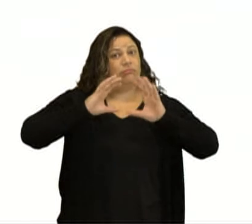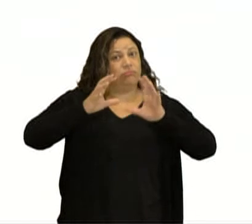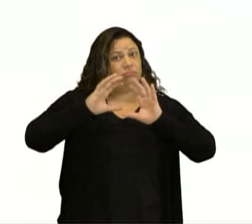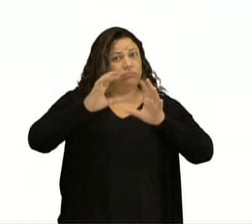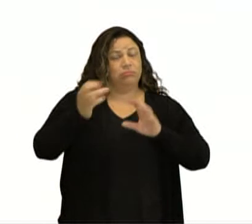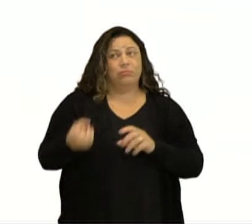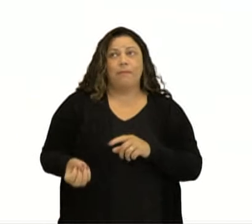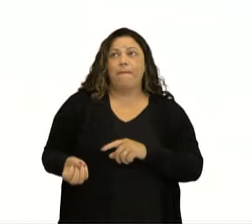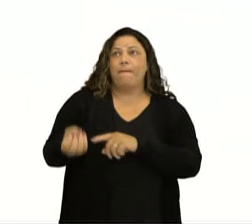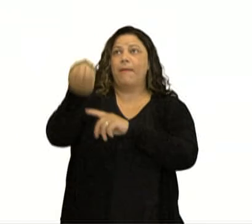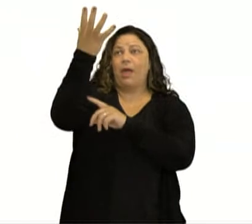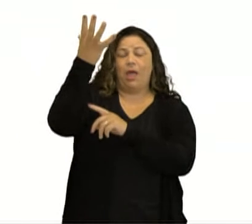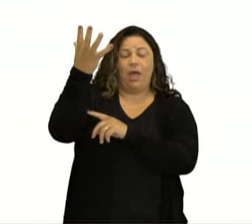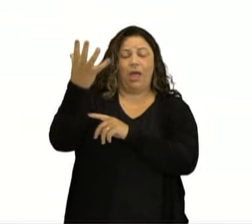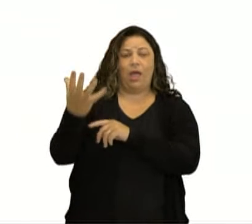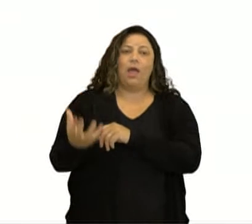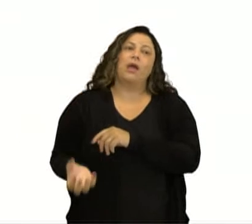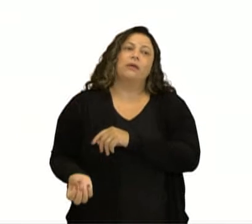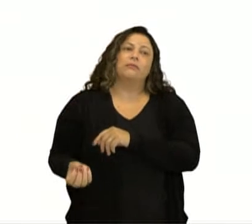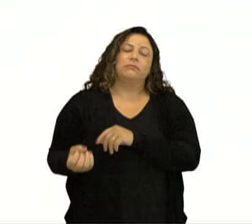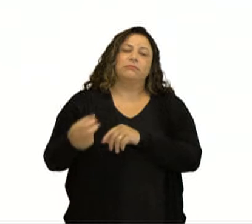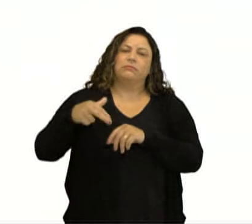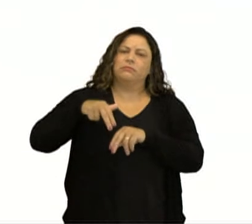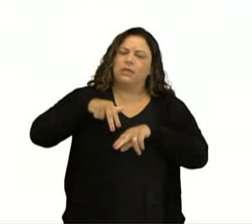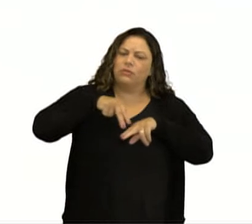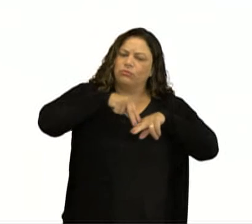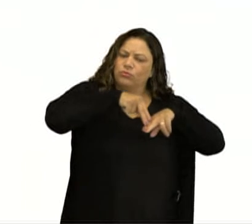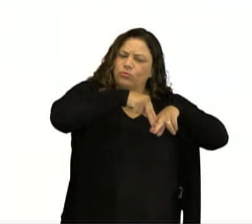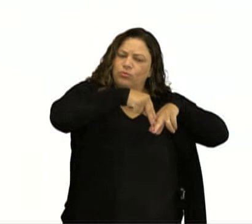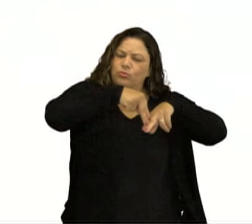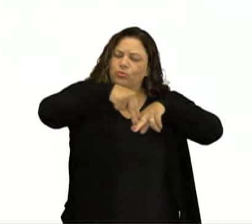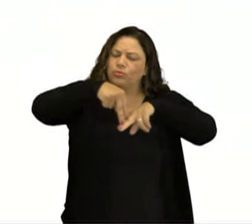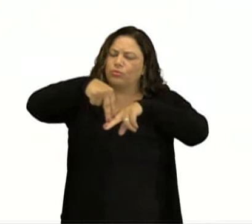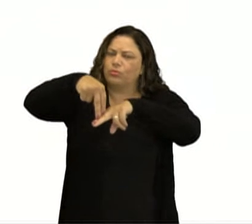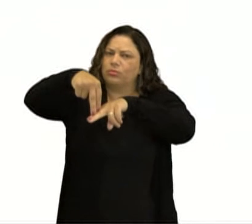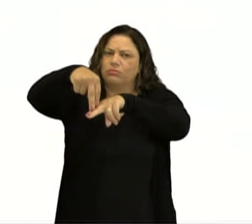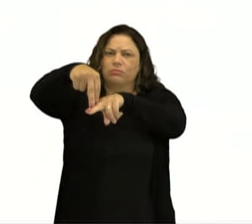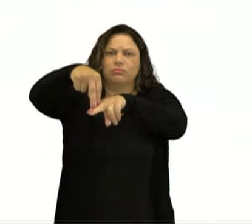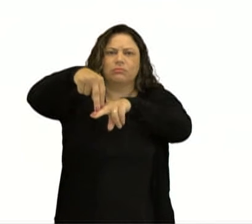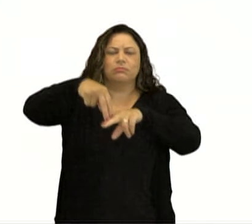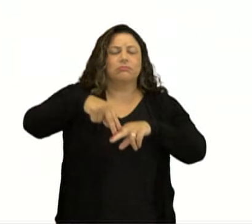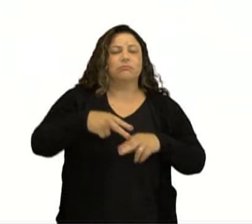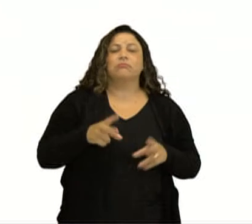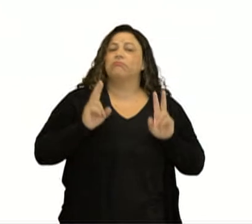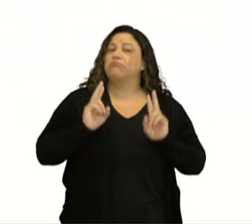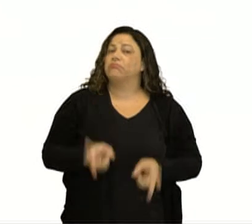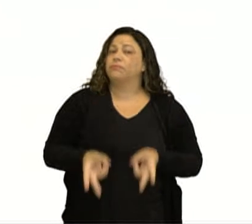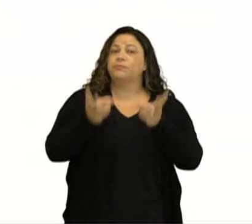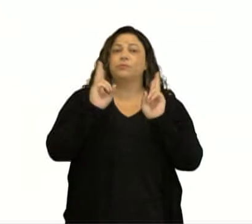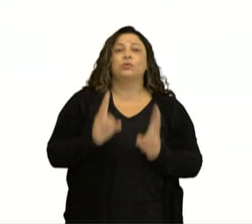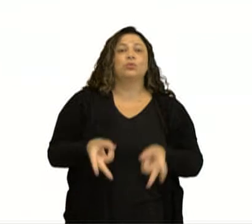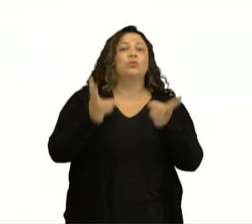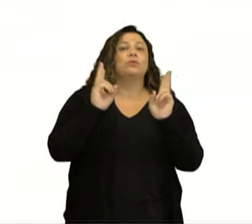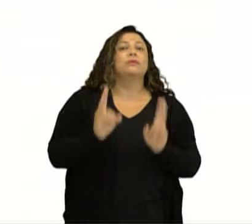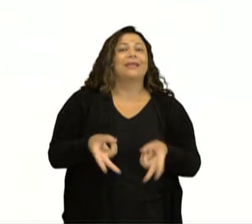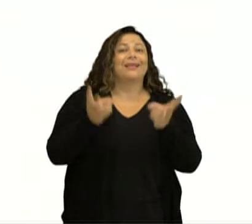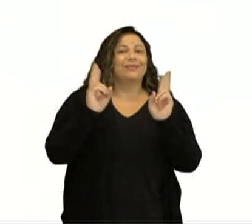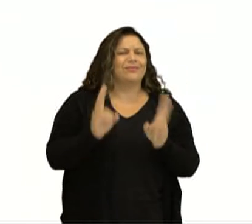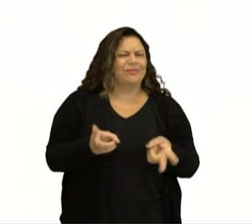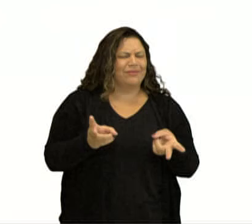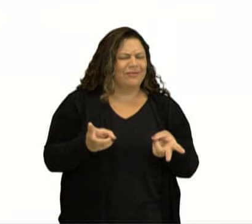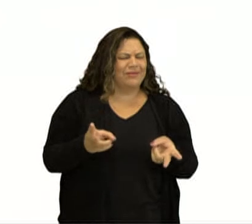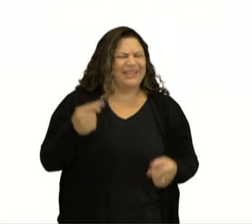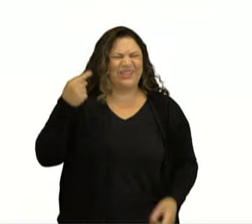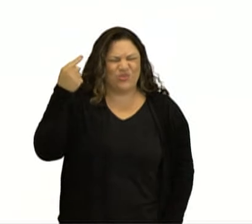cai, enquanto Daniel continua a se mover em trajetória retilínea, com velocidade constante. Veja que negócio doido.